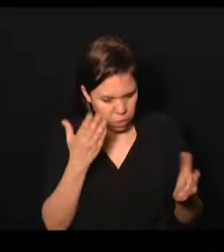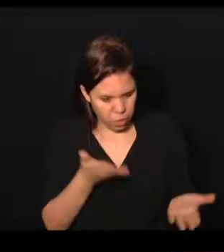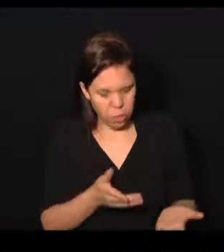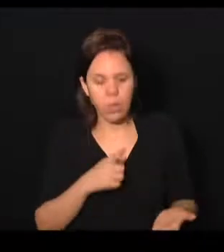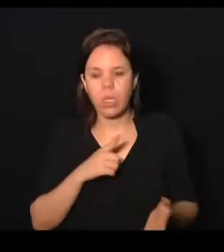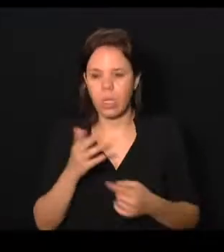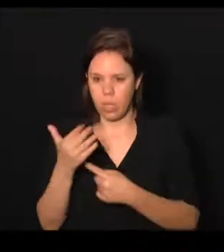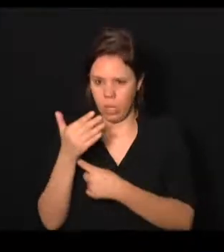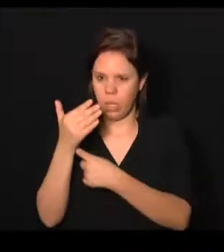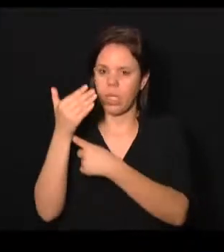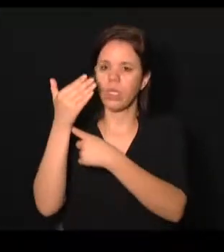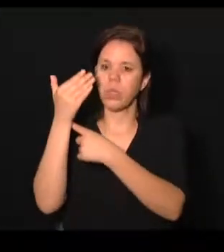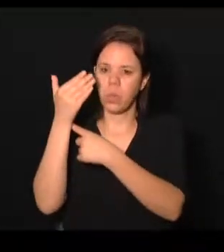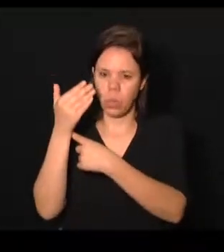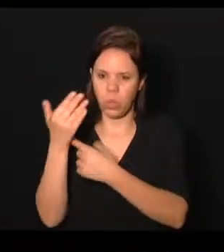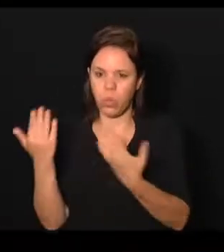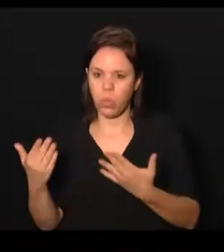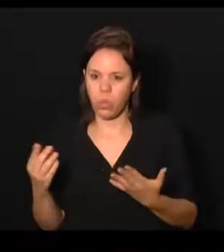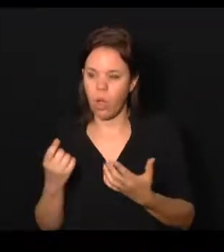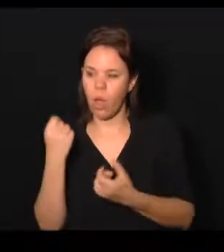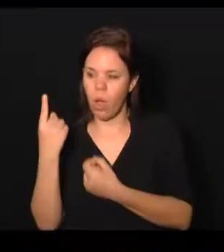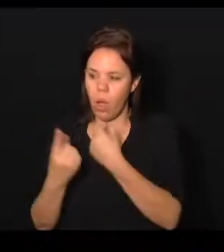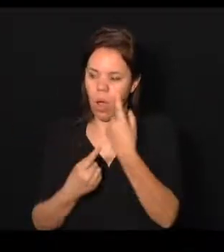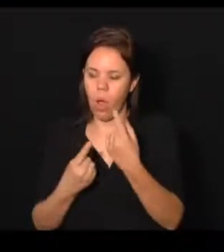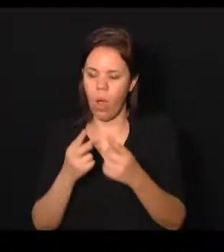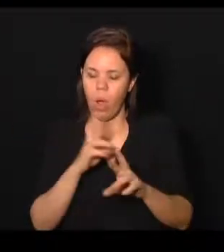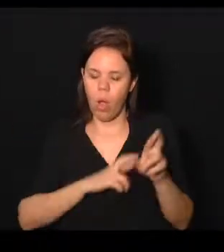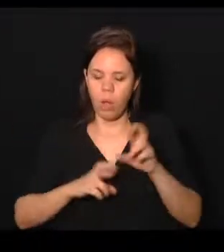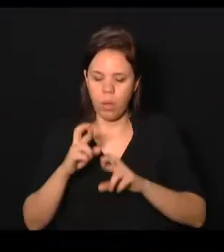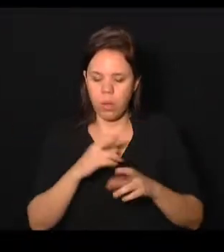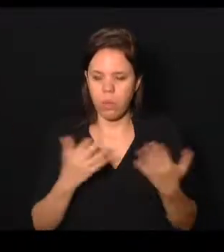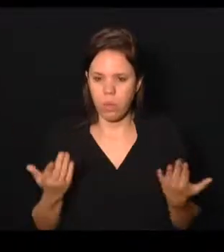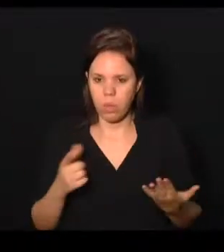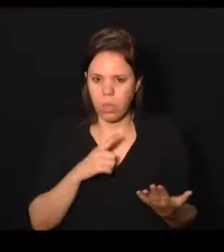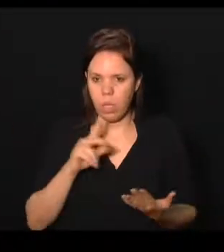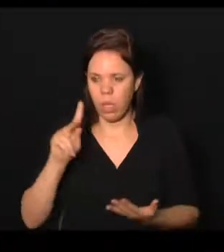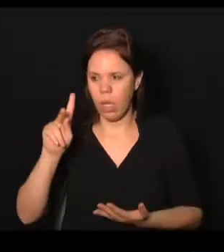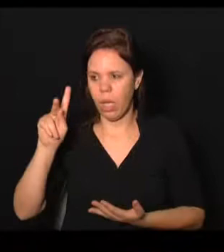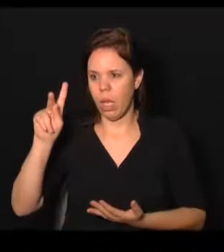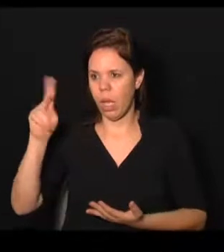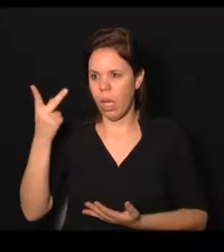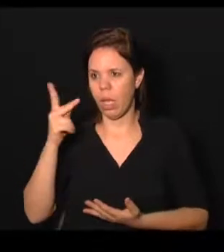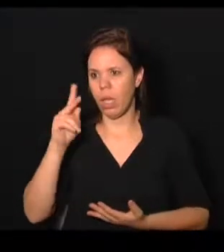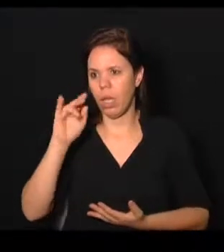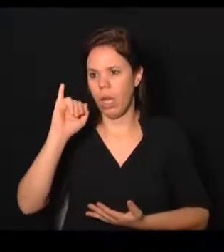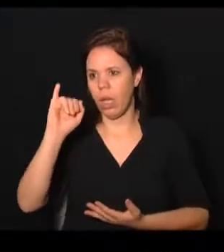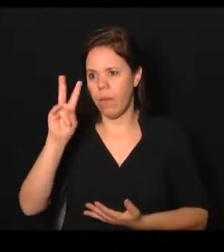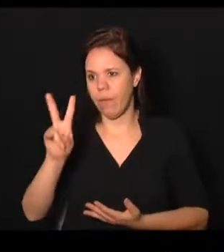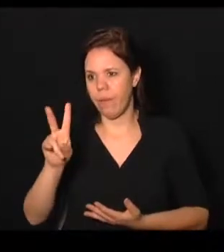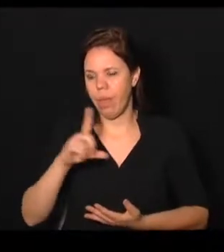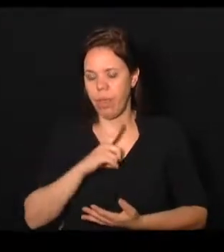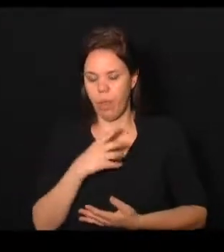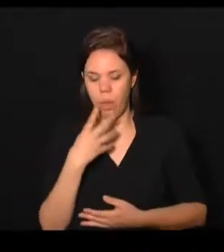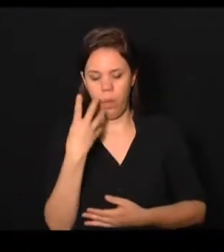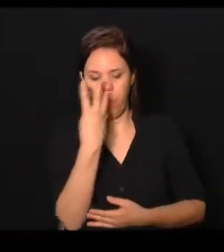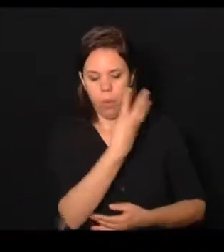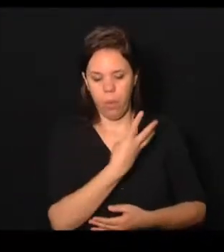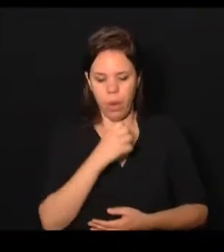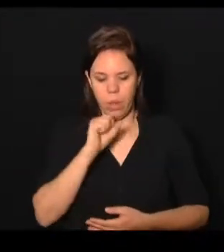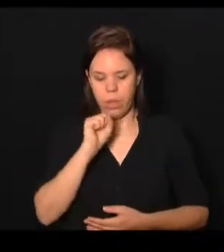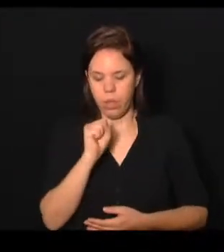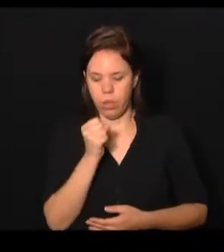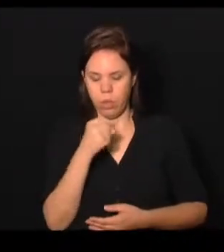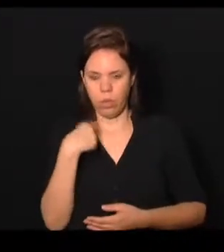alguns exames, por exemplo, para HIV, que essa janela imunológica cai para 48 horas. Então, a gente já evoluiu em